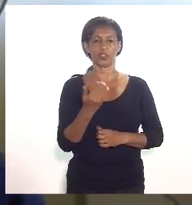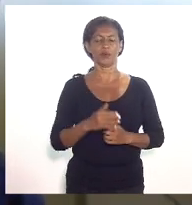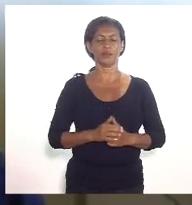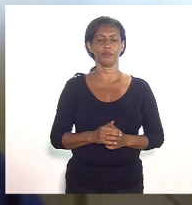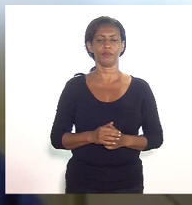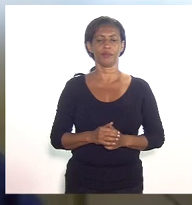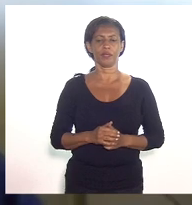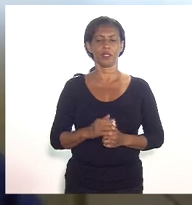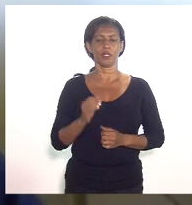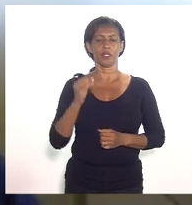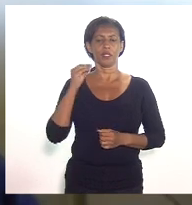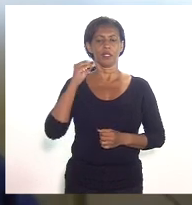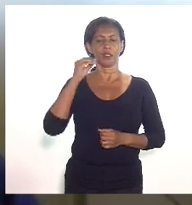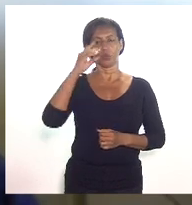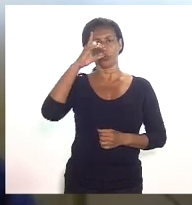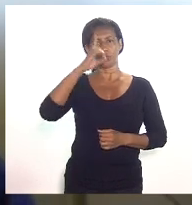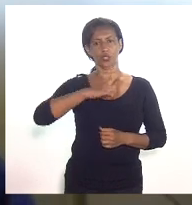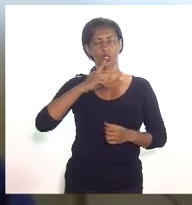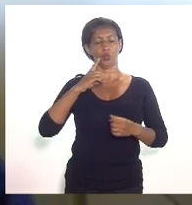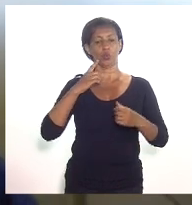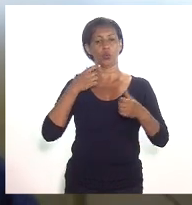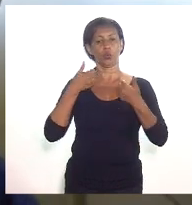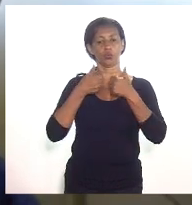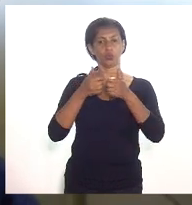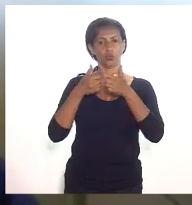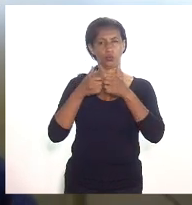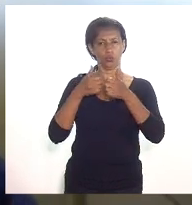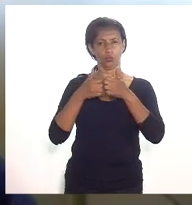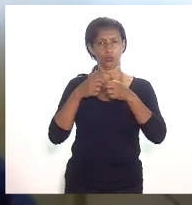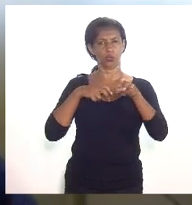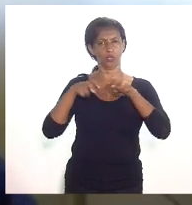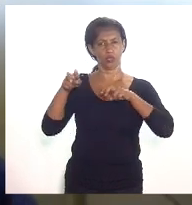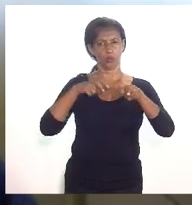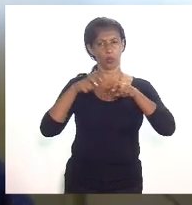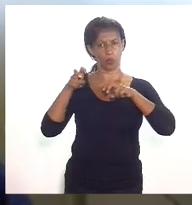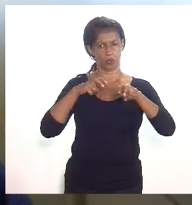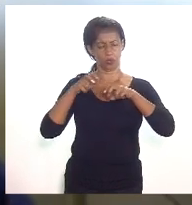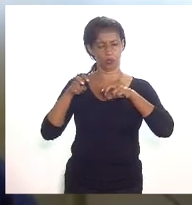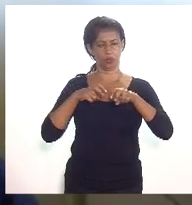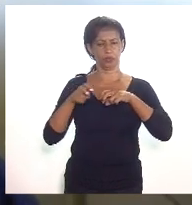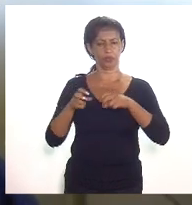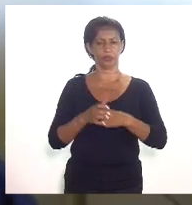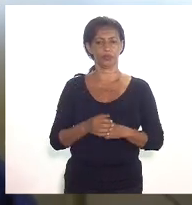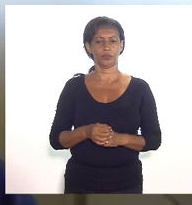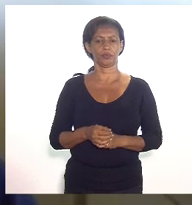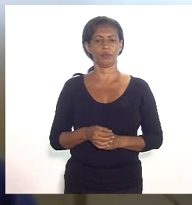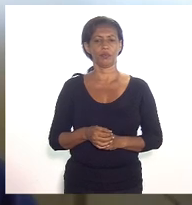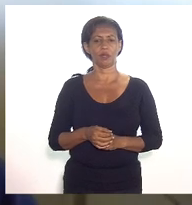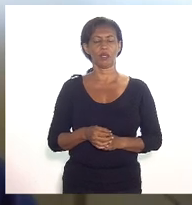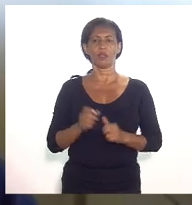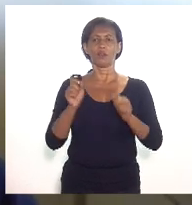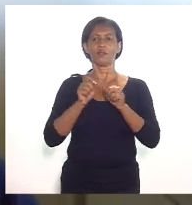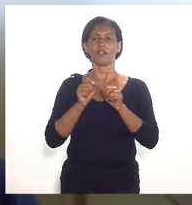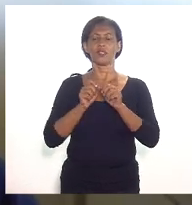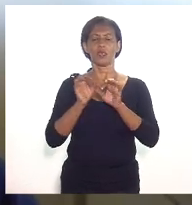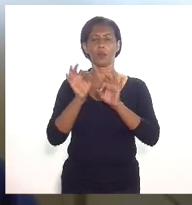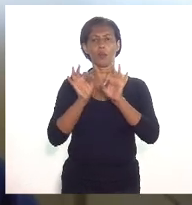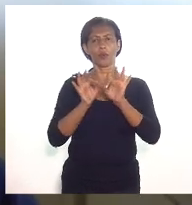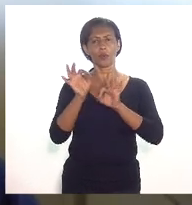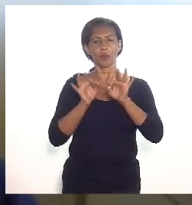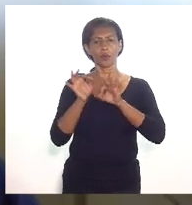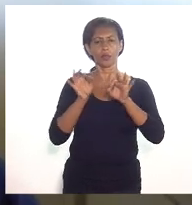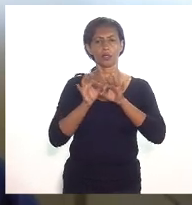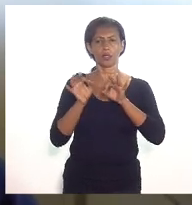do plano diretor de transporte que foi feito à época pela Secretaria de Transporte, fazer um programa que propusesse